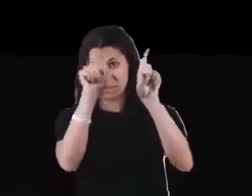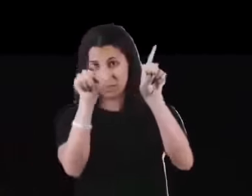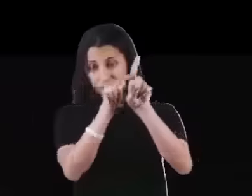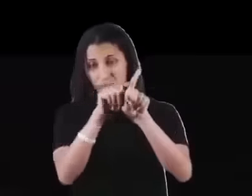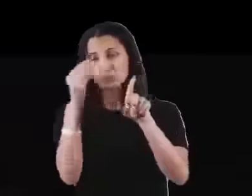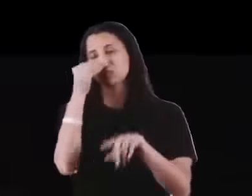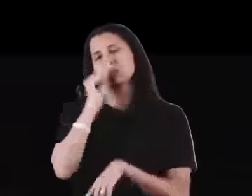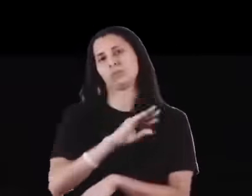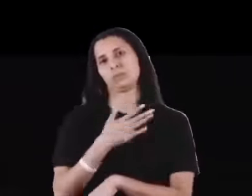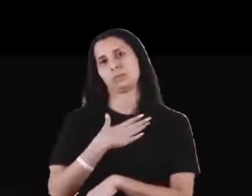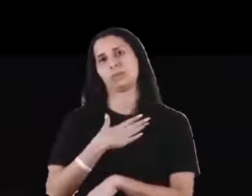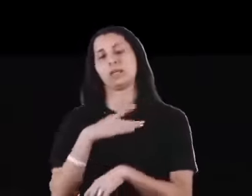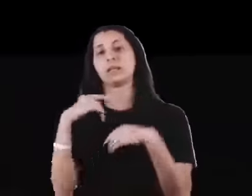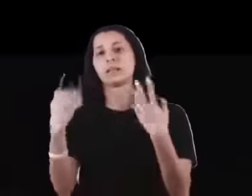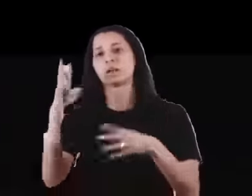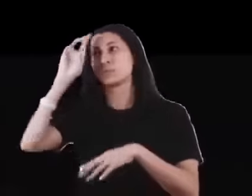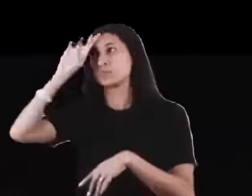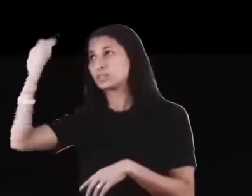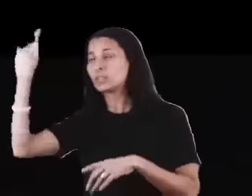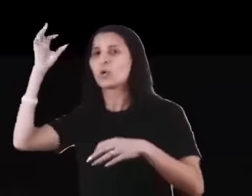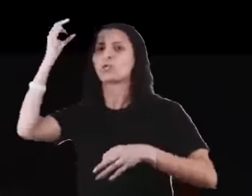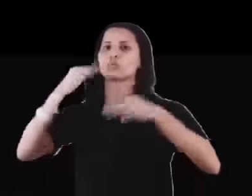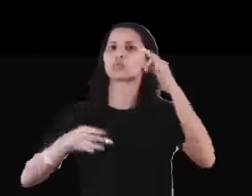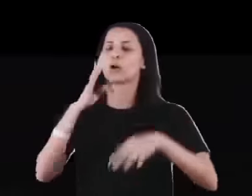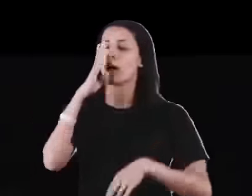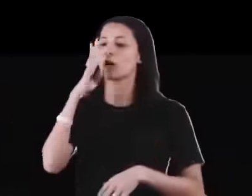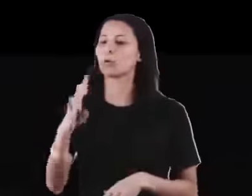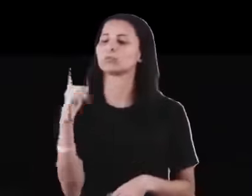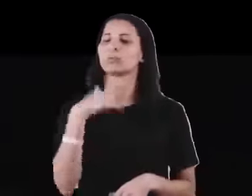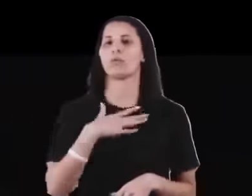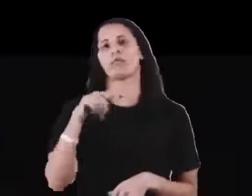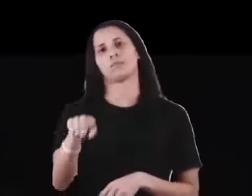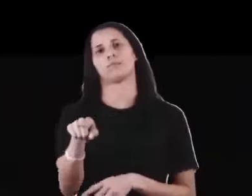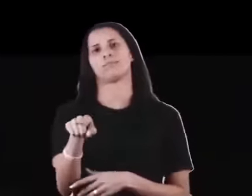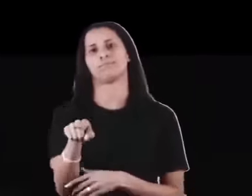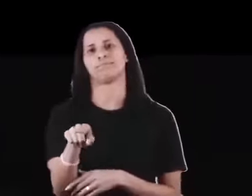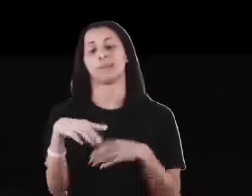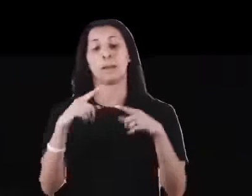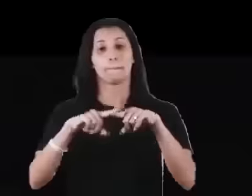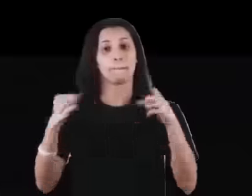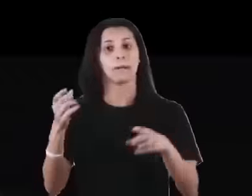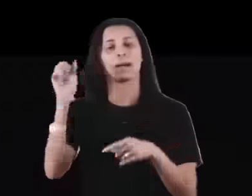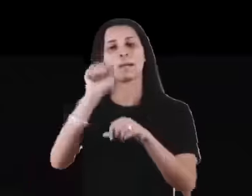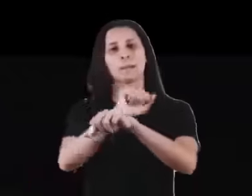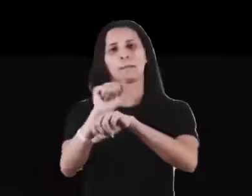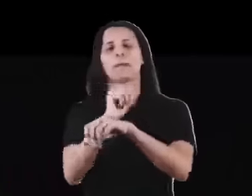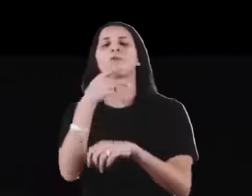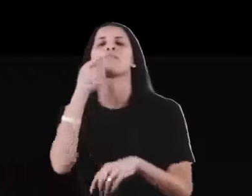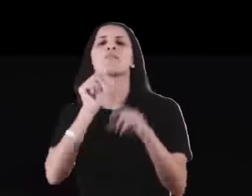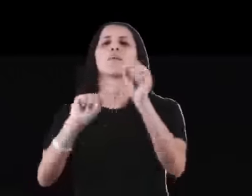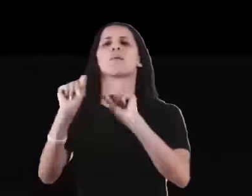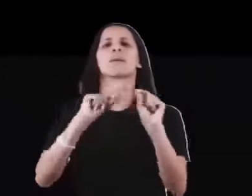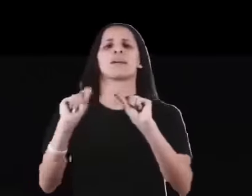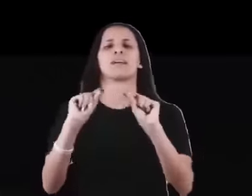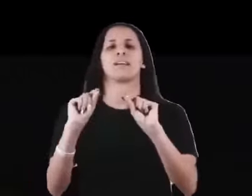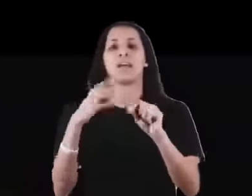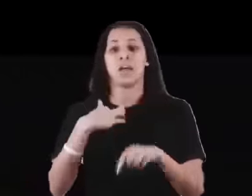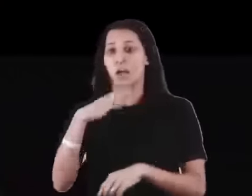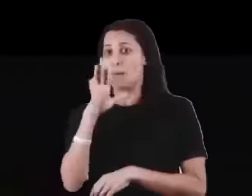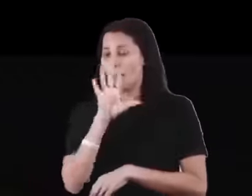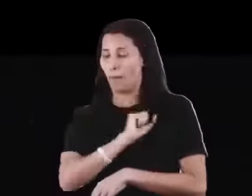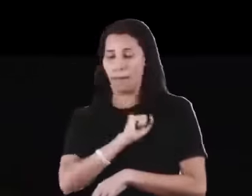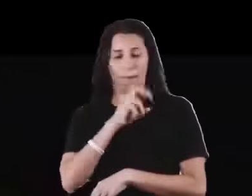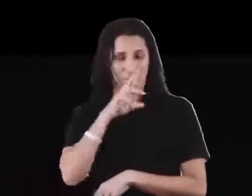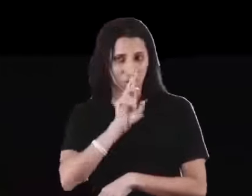Senhor seja o juiz entre mim e você mas eu amo a resposta que Abraão da sabe porque a gente